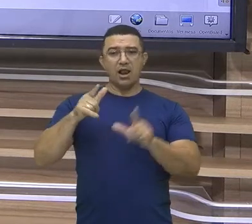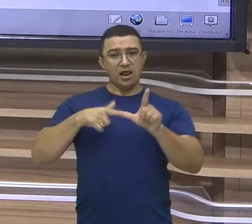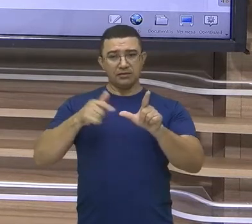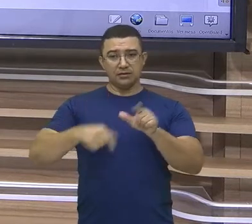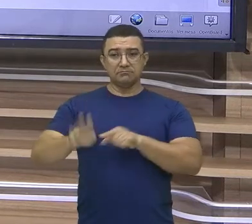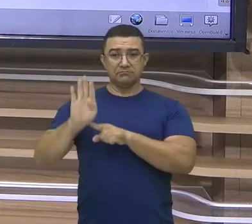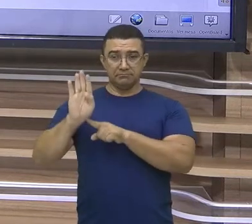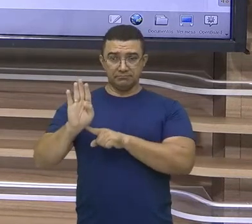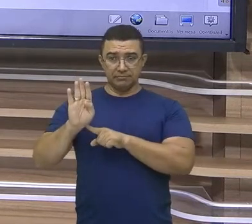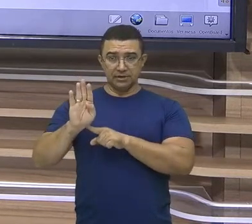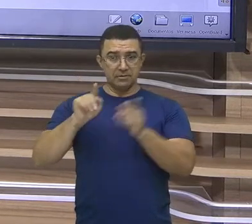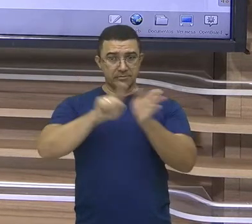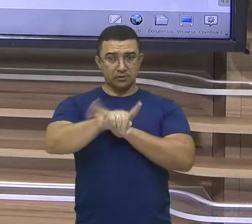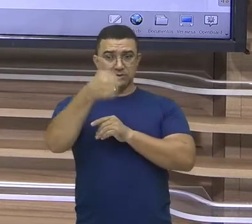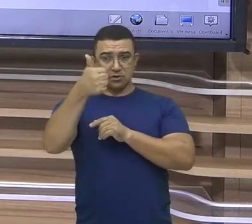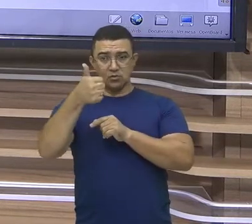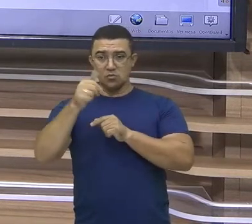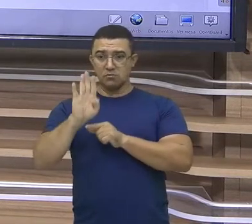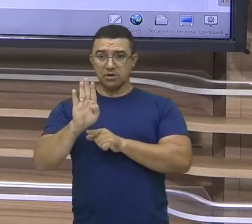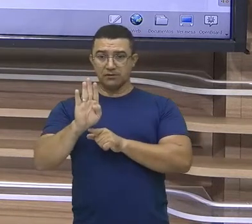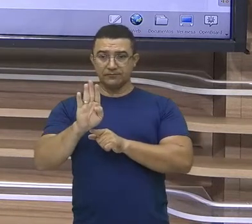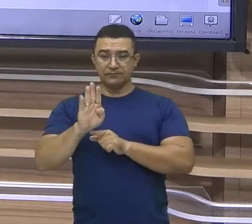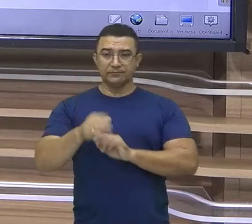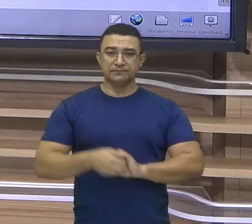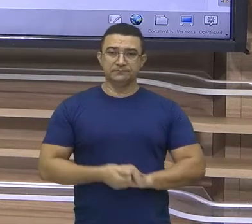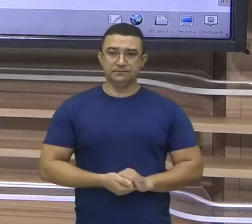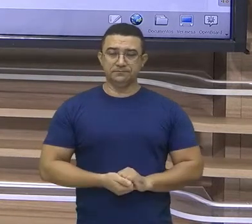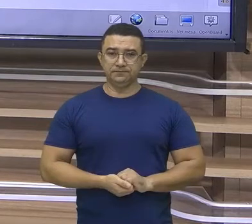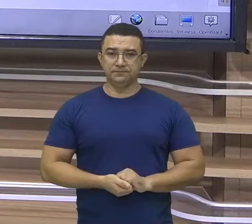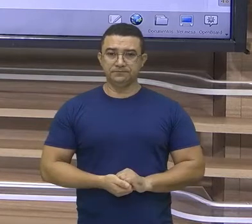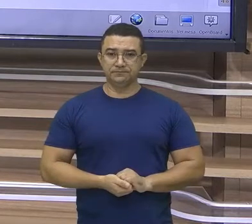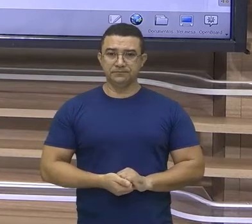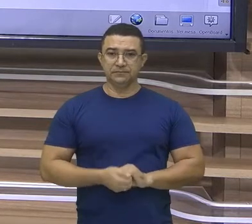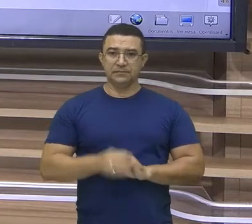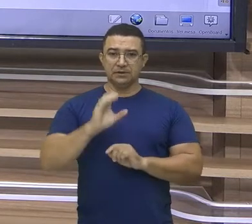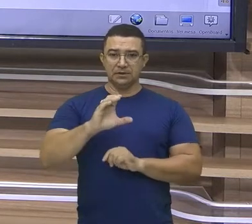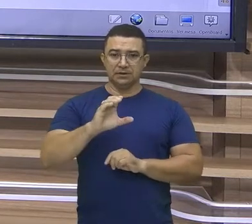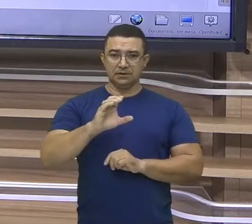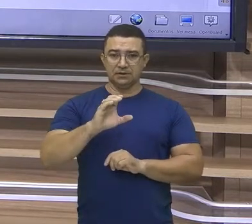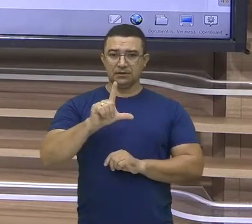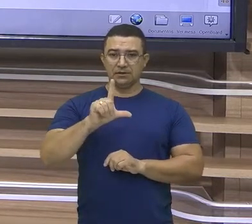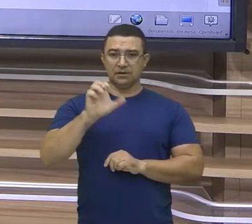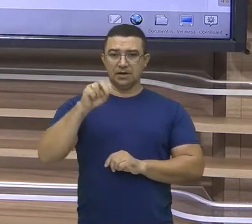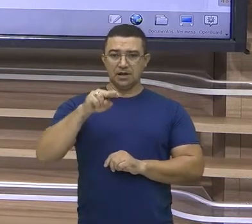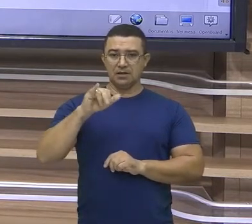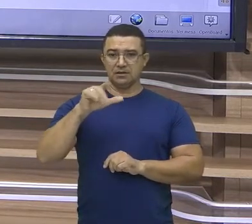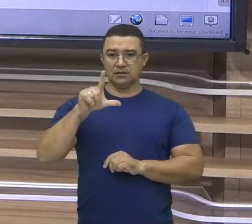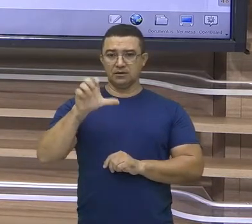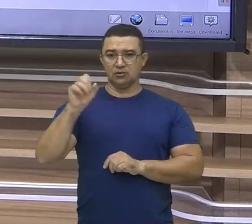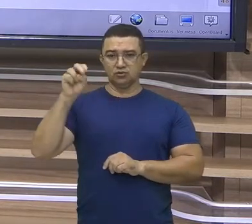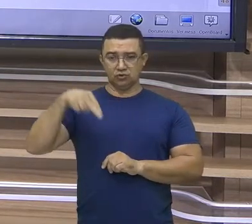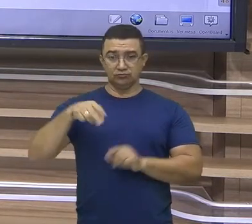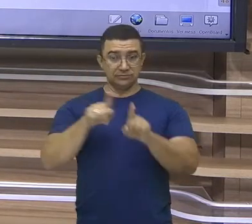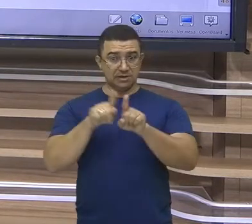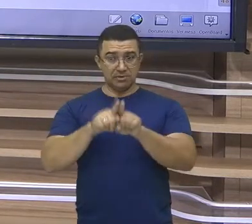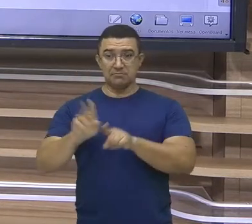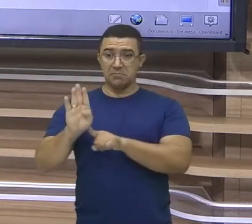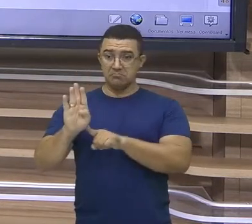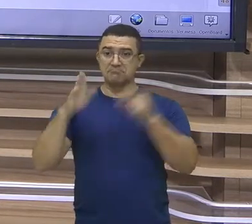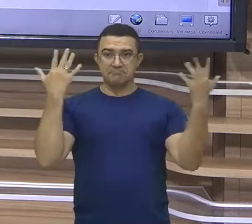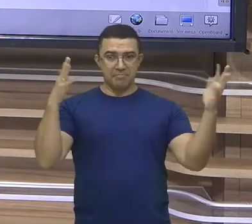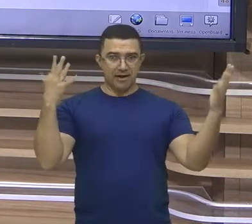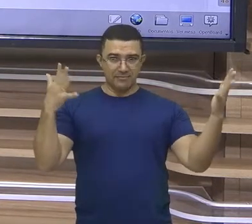questão 1, letra B. Aí nós temos ali o Clenilson também, apostando aí na letra B. Parabéns